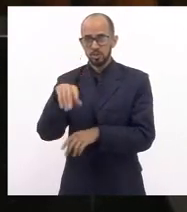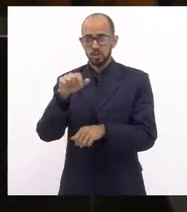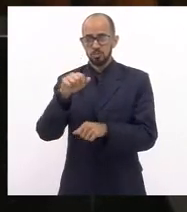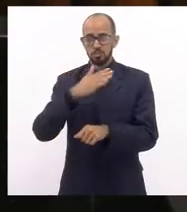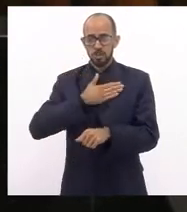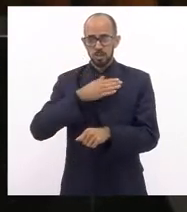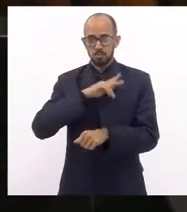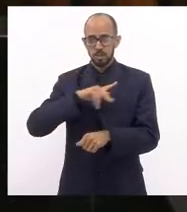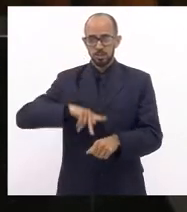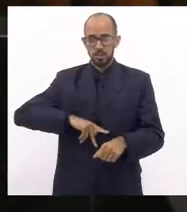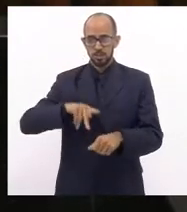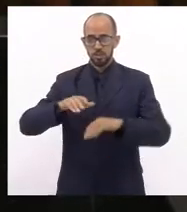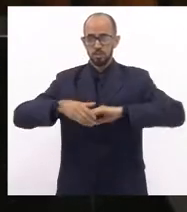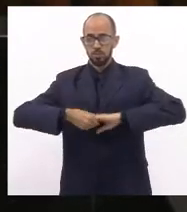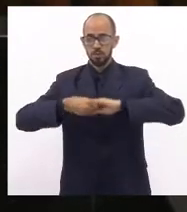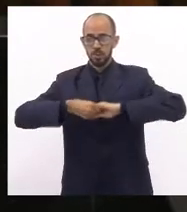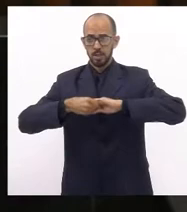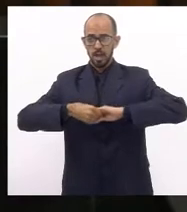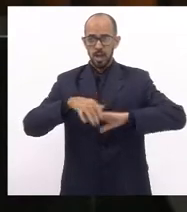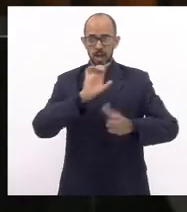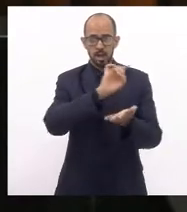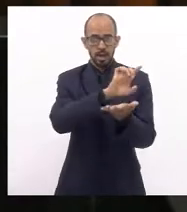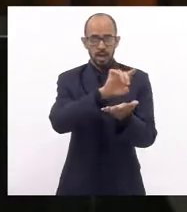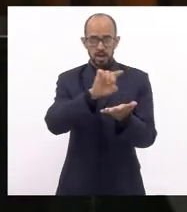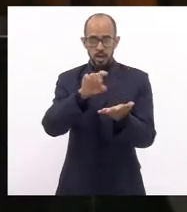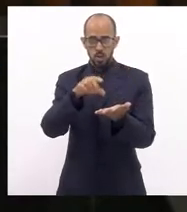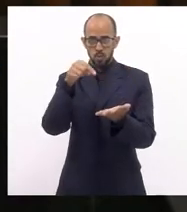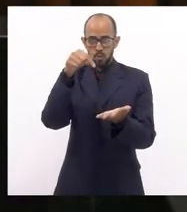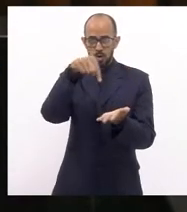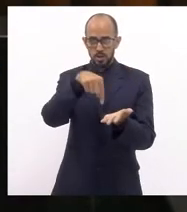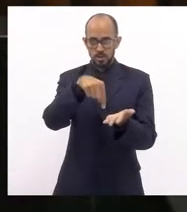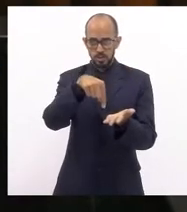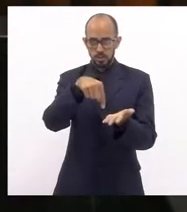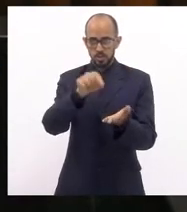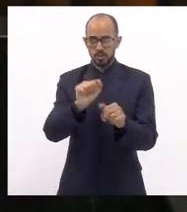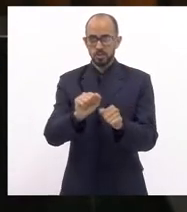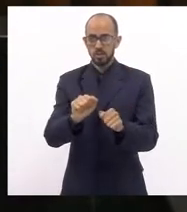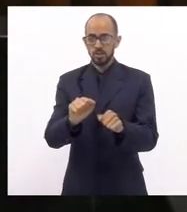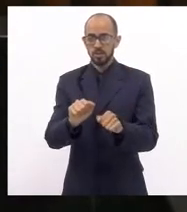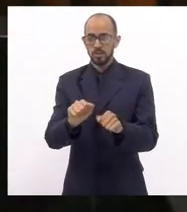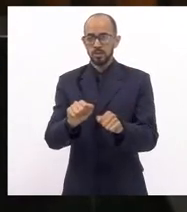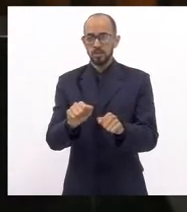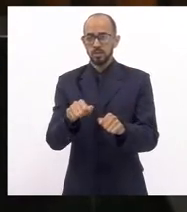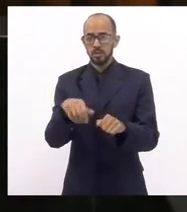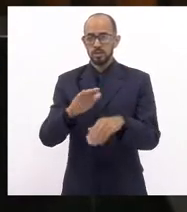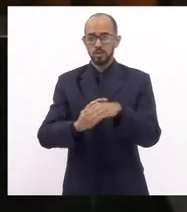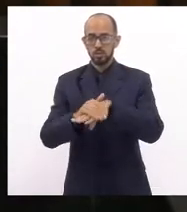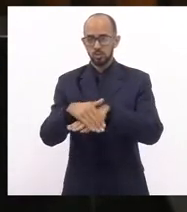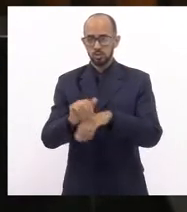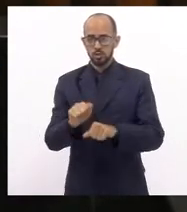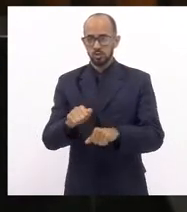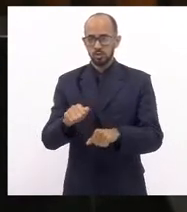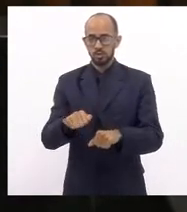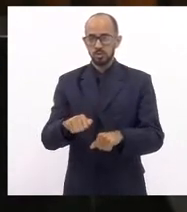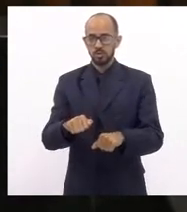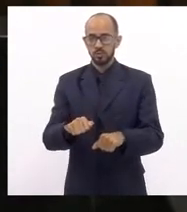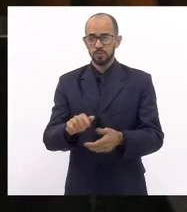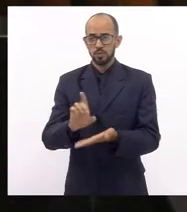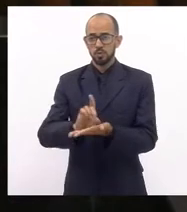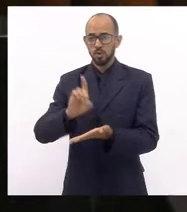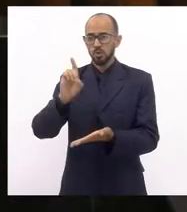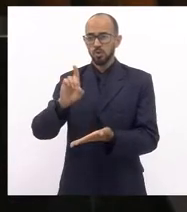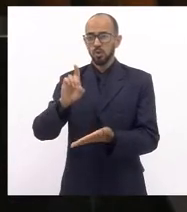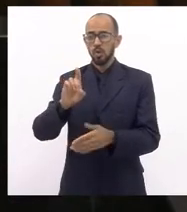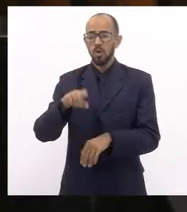saudar a cada um e cada uma dos laureados aqui nessa noite, na pessoa do doutor Nilson